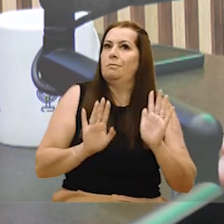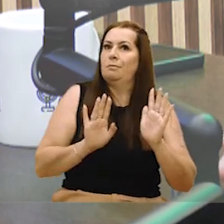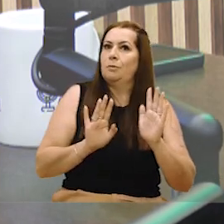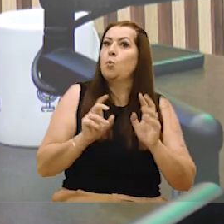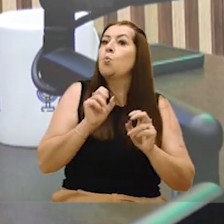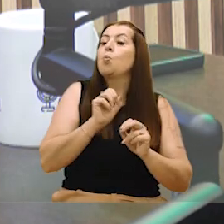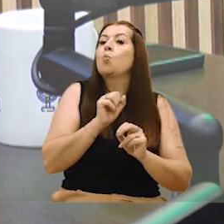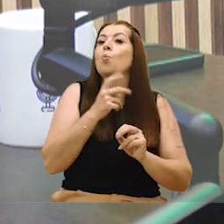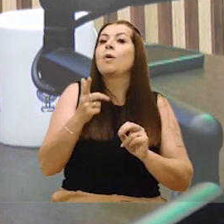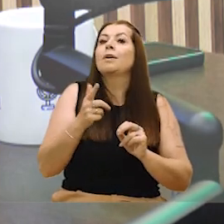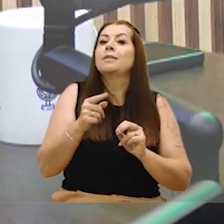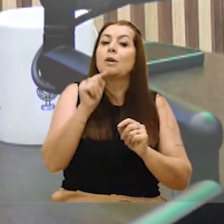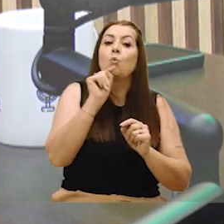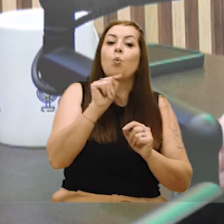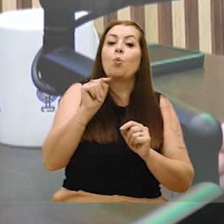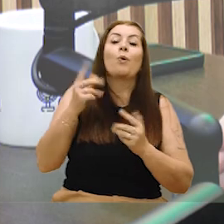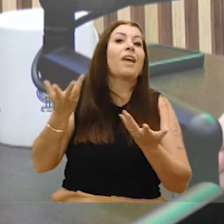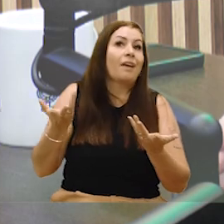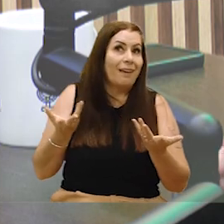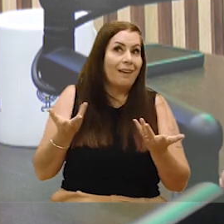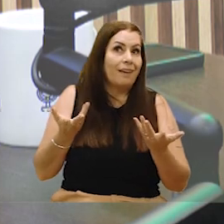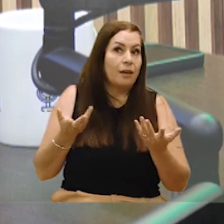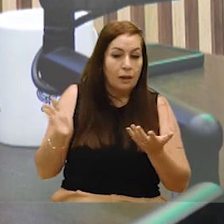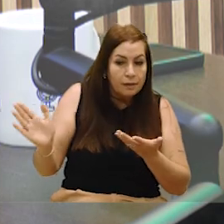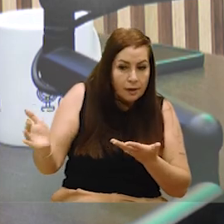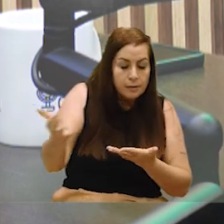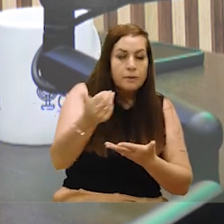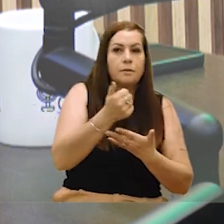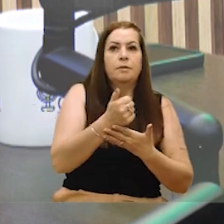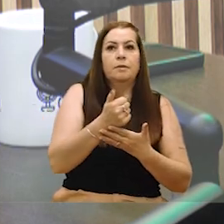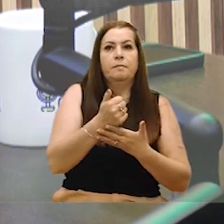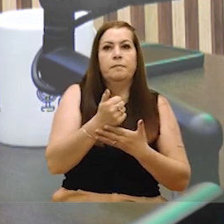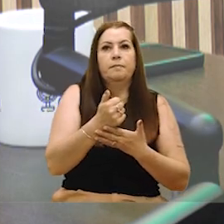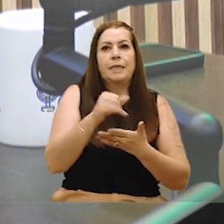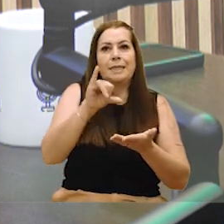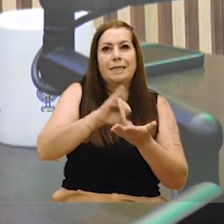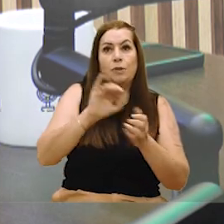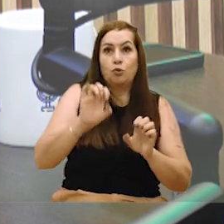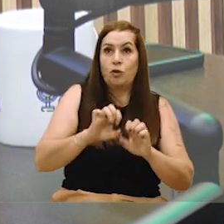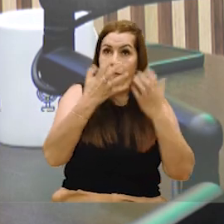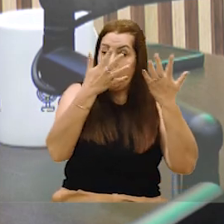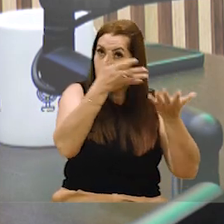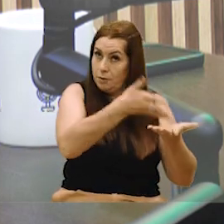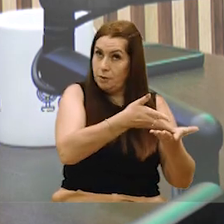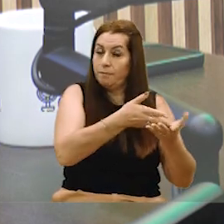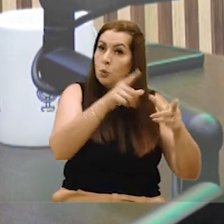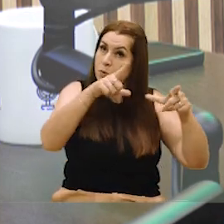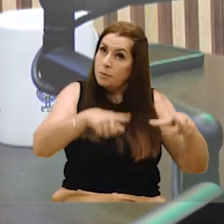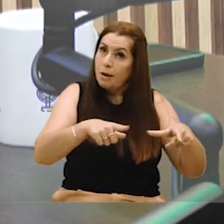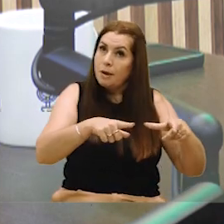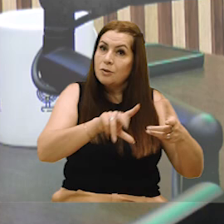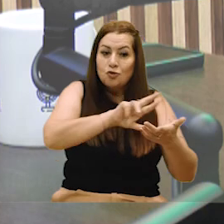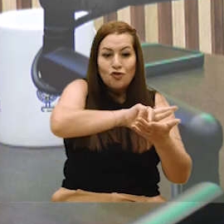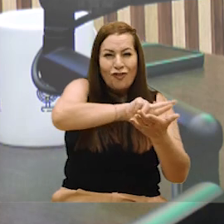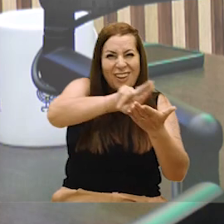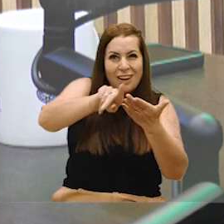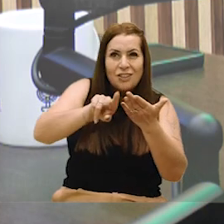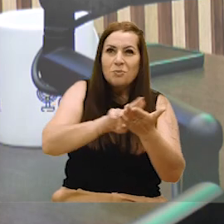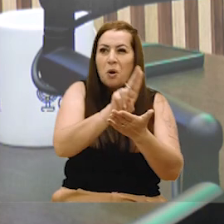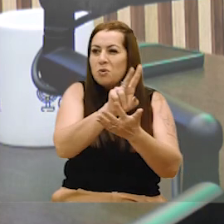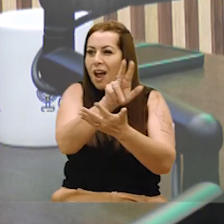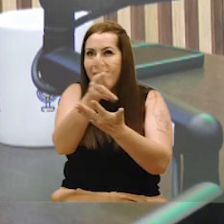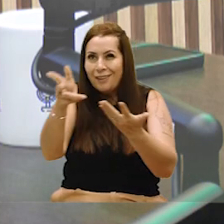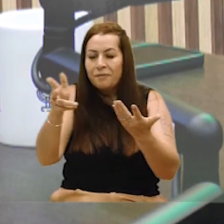outro. E quais são aí aquilo, aquele e outro, né? É trazer, fazer um centro de eventos, fazer um espaço de